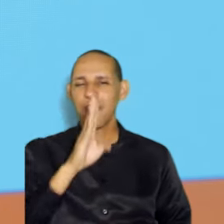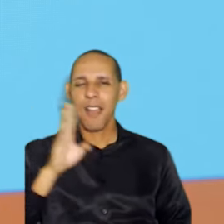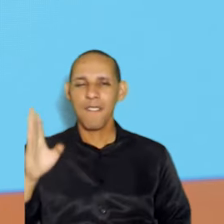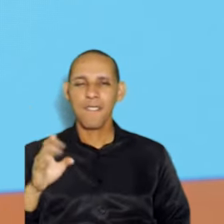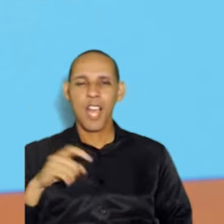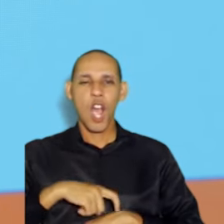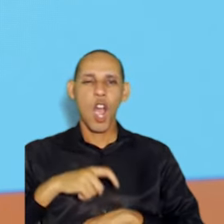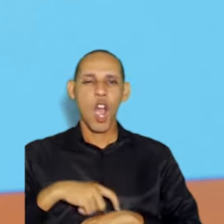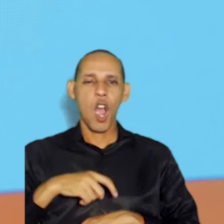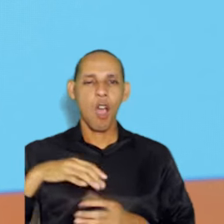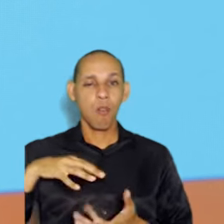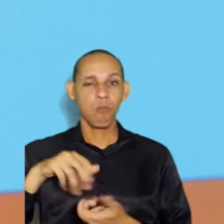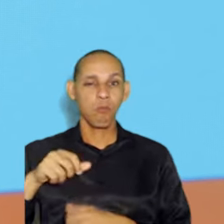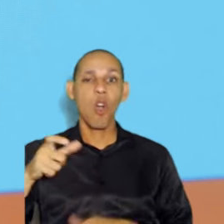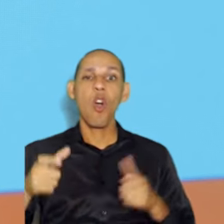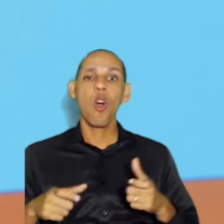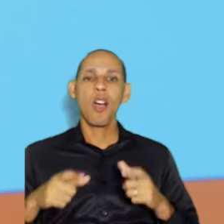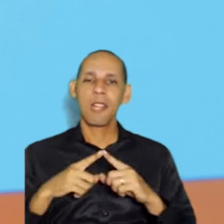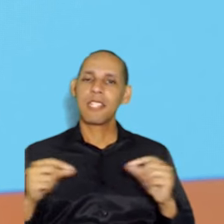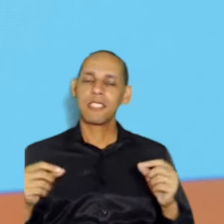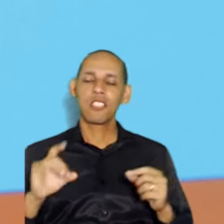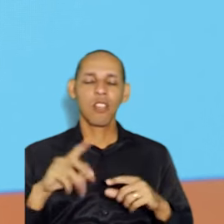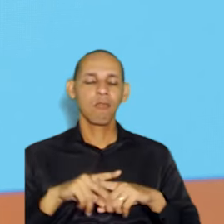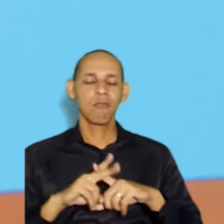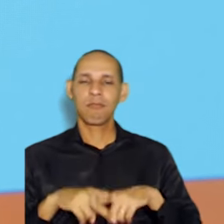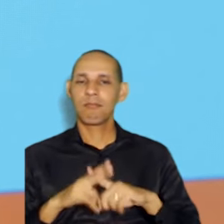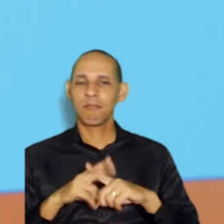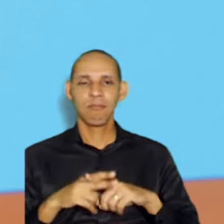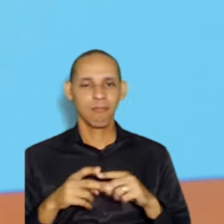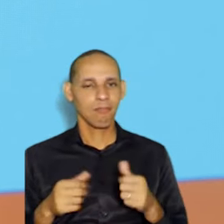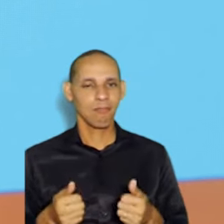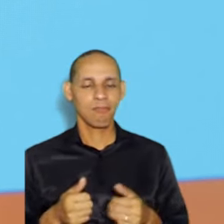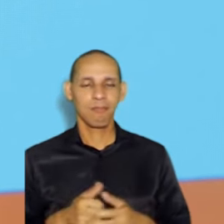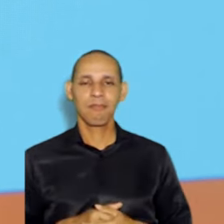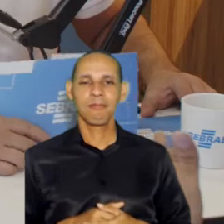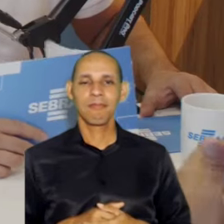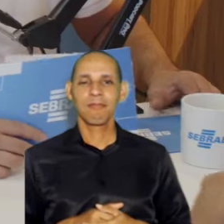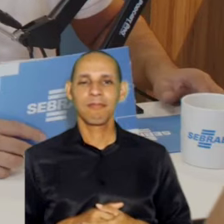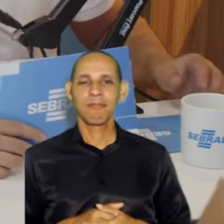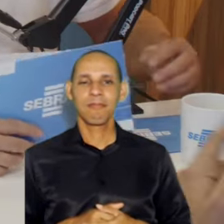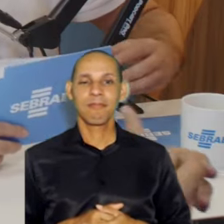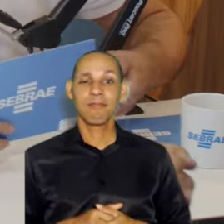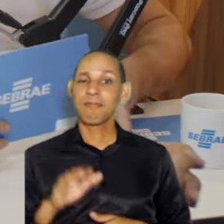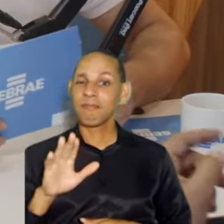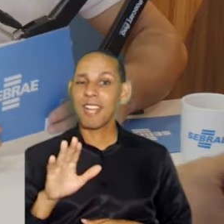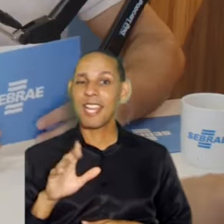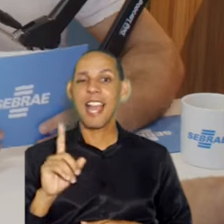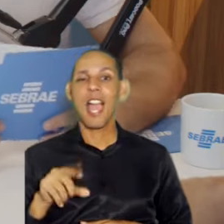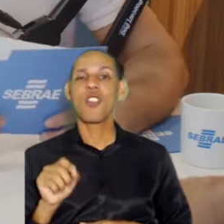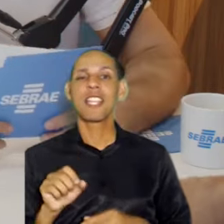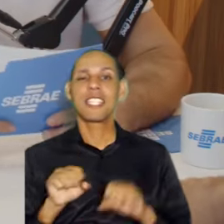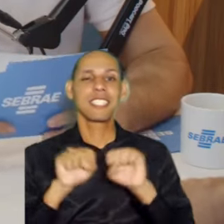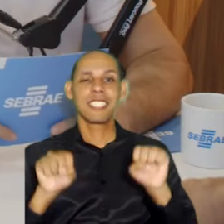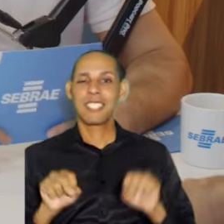horário provavelmente vai ser tudo aqui internamente ainda não passamos por essa realidade né Eu acho que é porque antes era o emissor que era instalado E aí